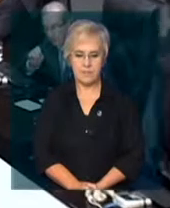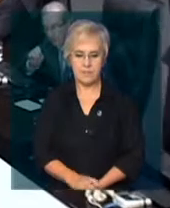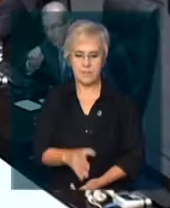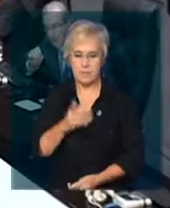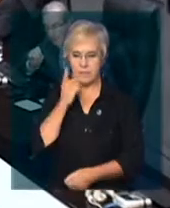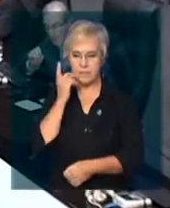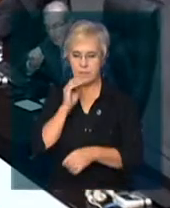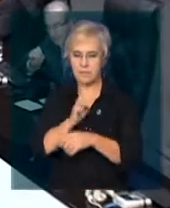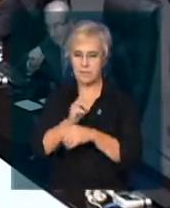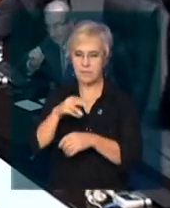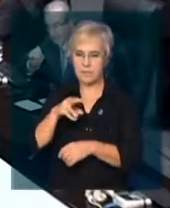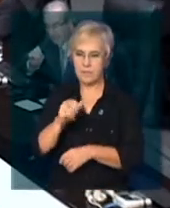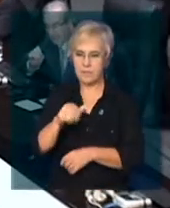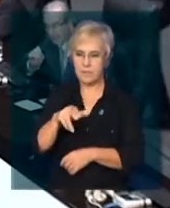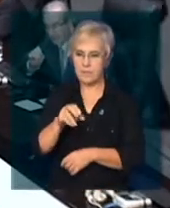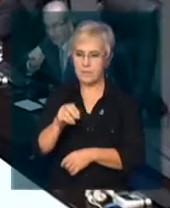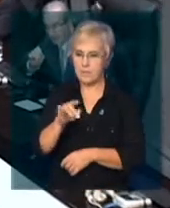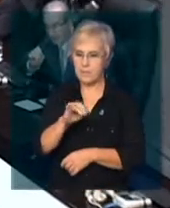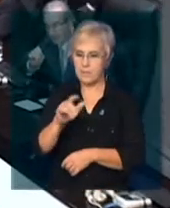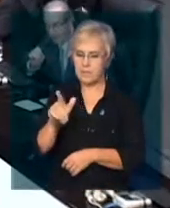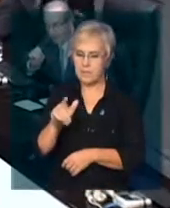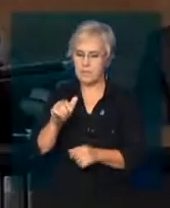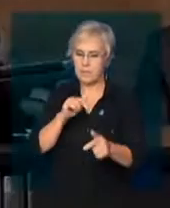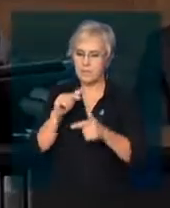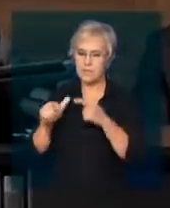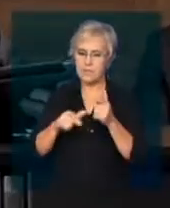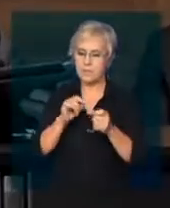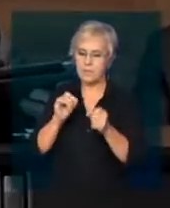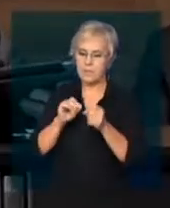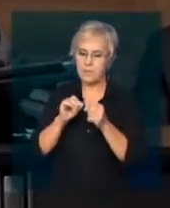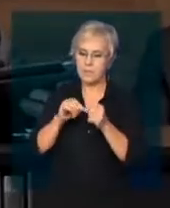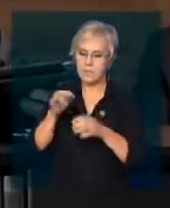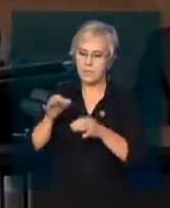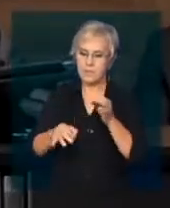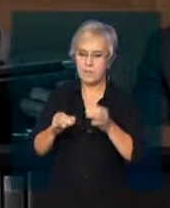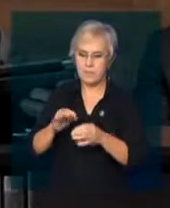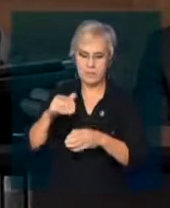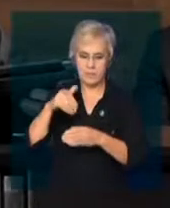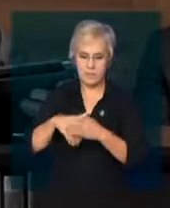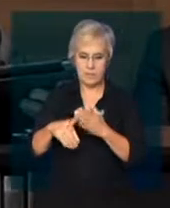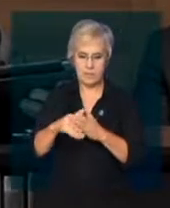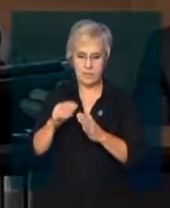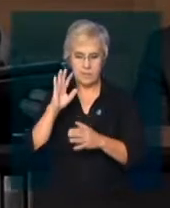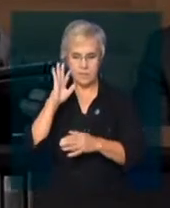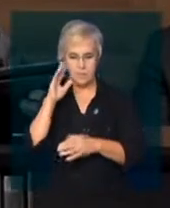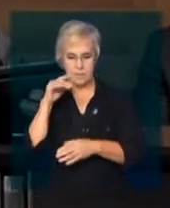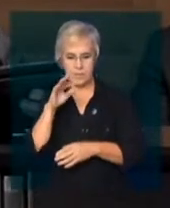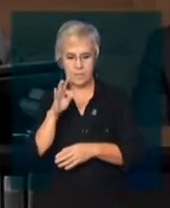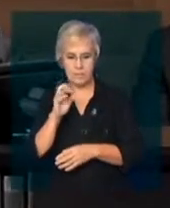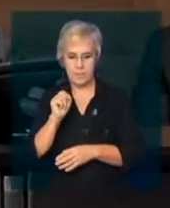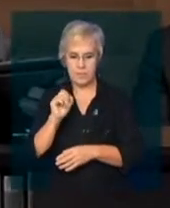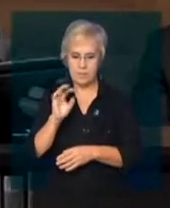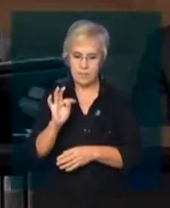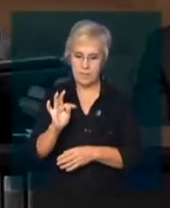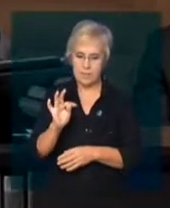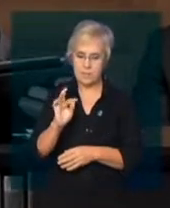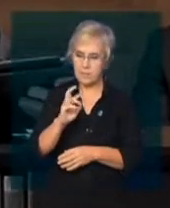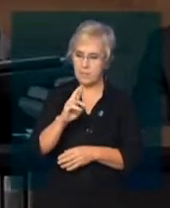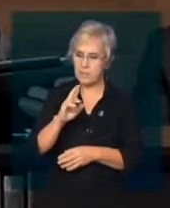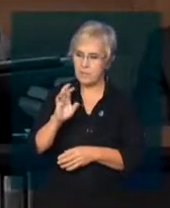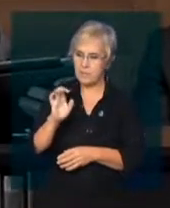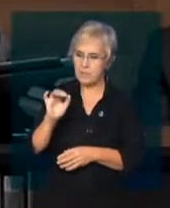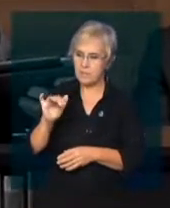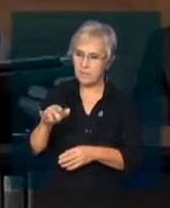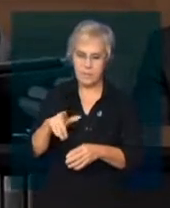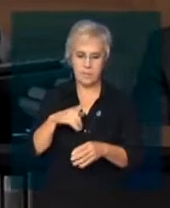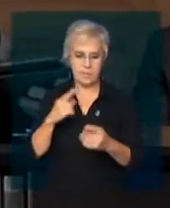Deputado estadual Manuel Pinheiro. Atuação da Justiça Eleitoral. Resoluções do TSE e TRE, por vezes, afrontam a